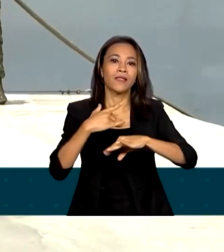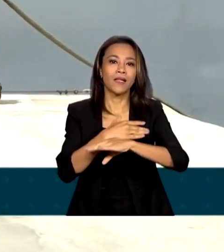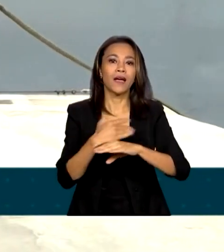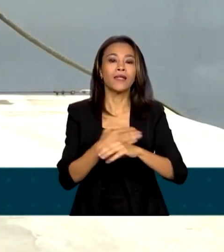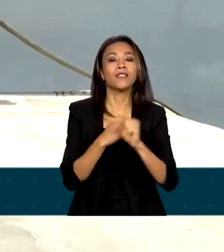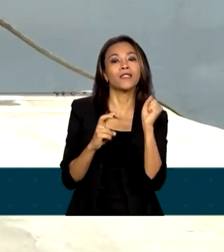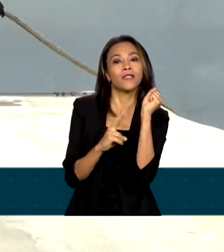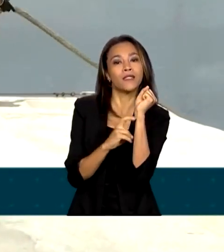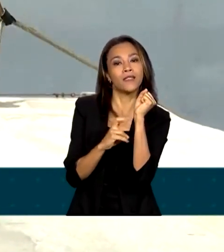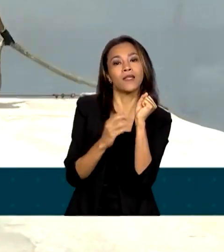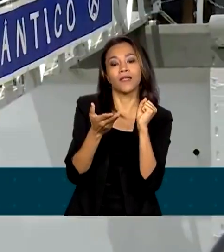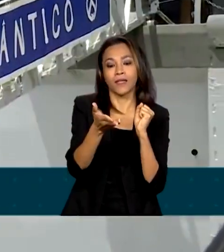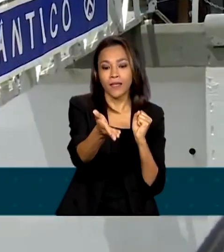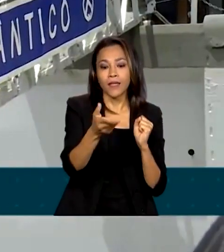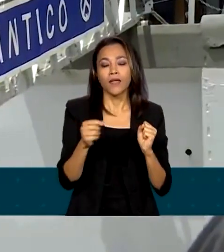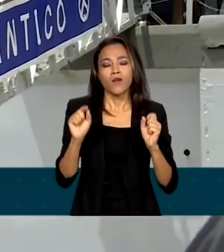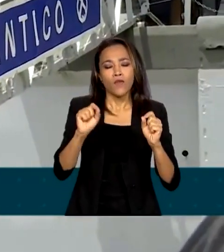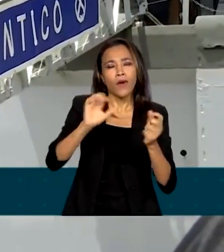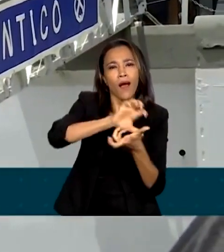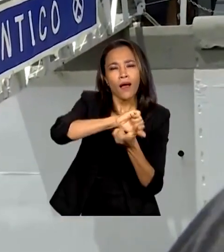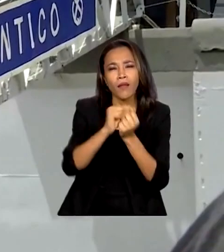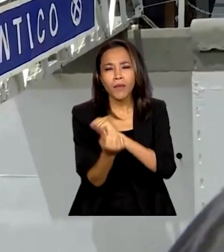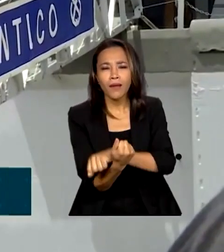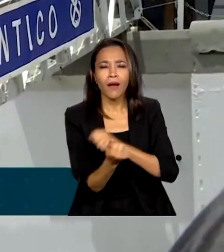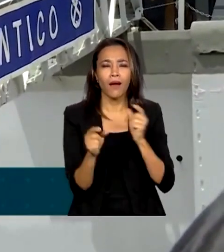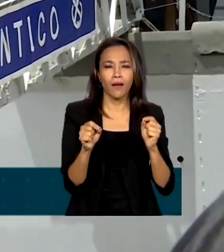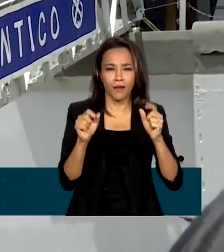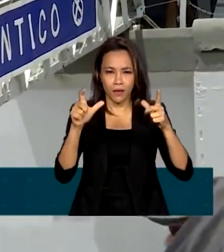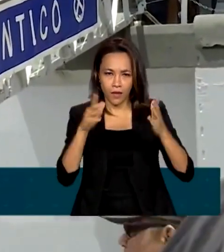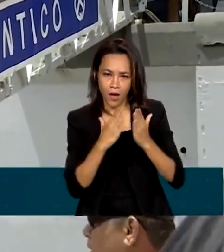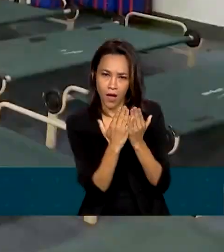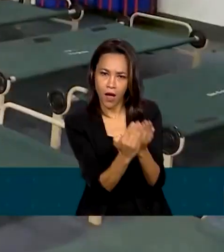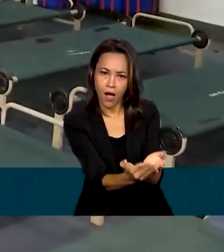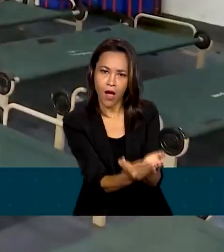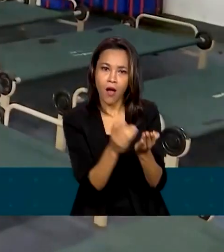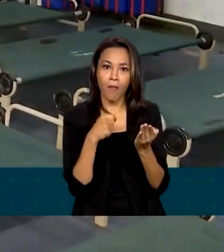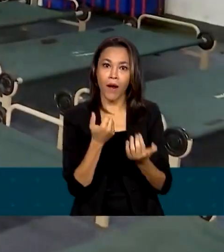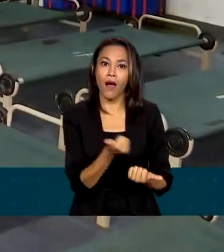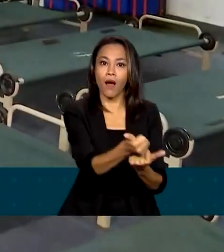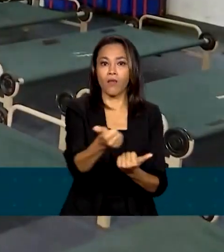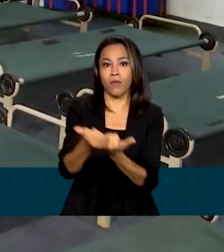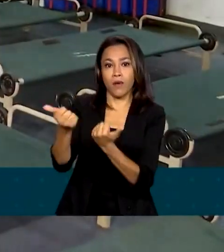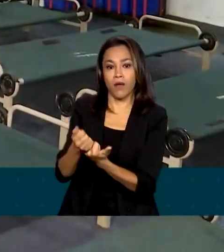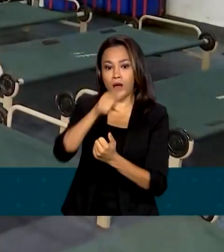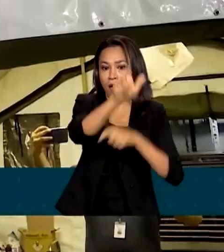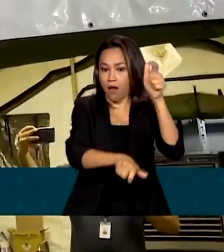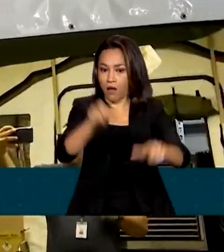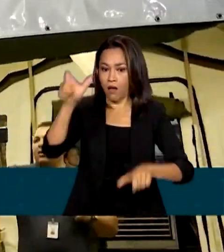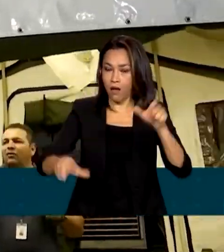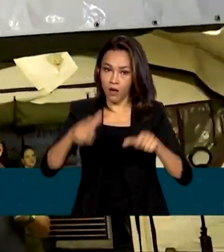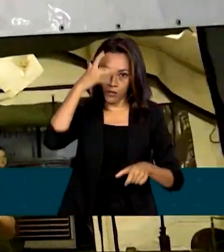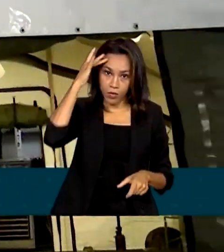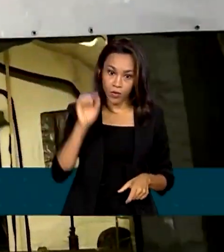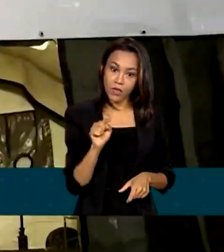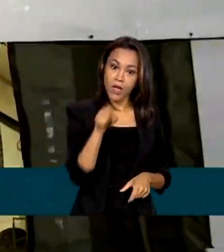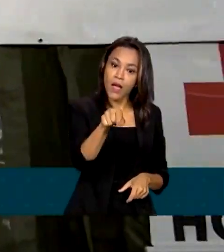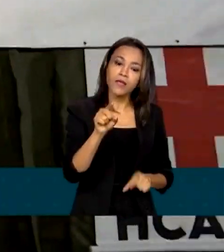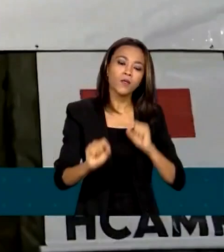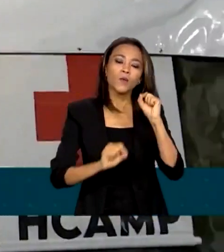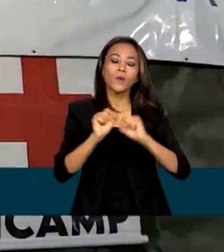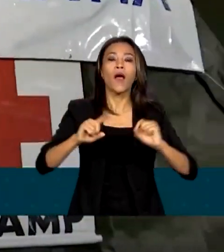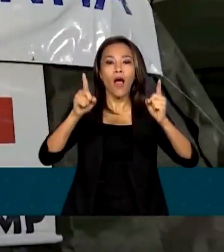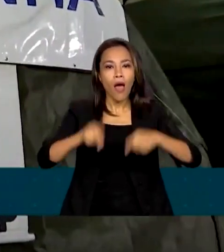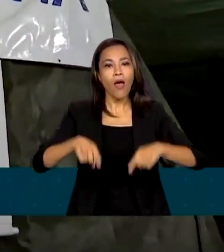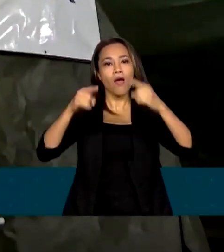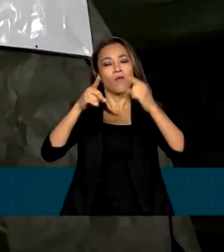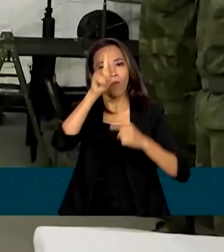desta quinta-feira. A embarcação foi adaptada para auxiliar no atendimento às vítimas da emergência. Uma das funções vai ser a de hospital